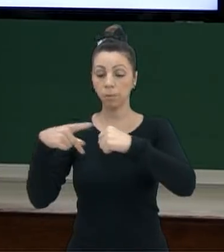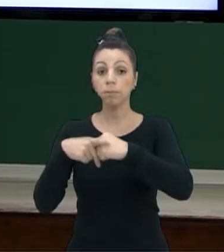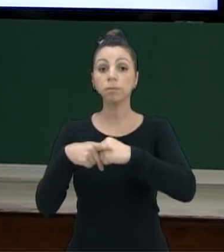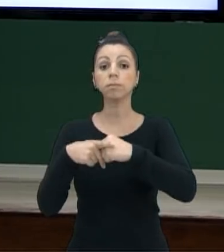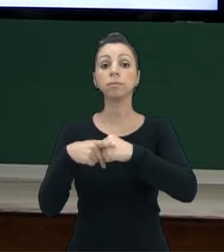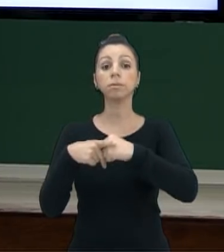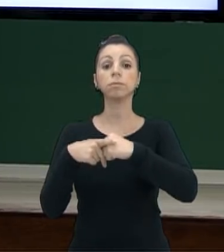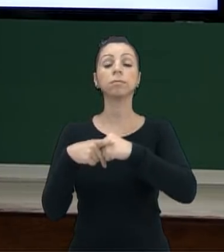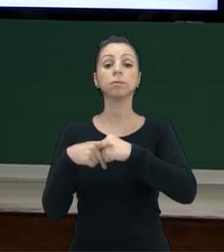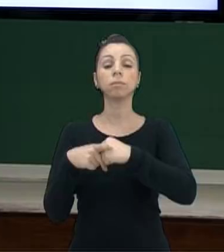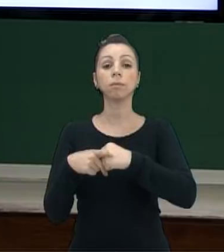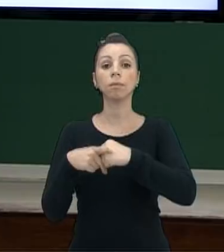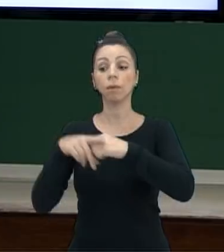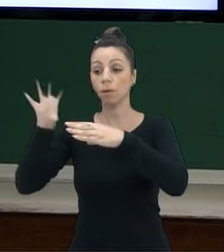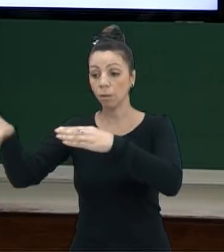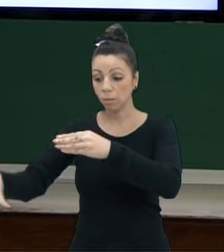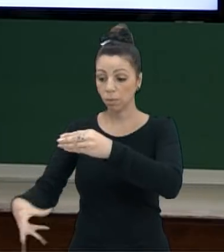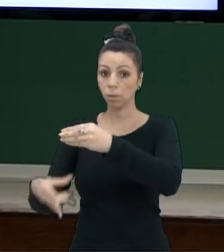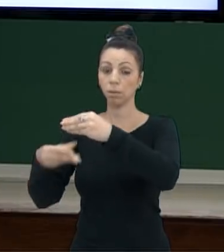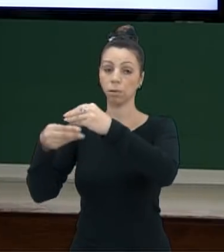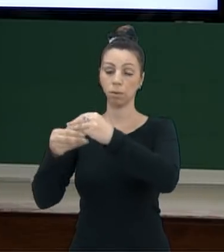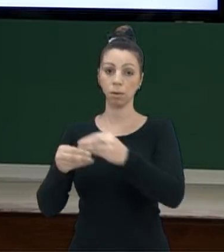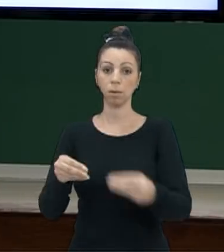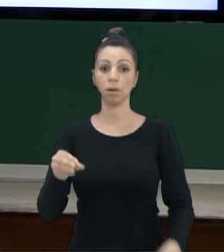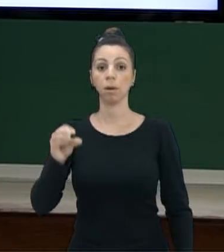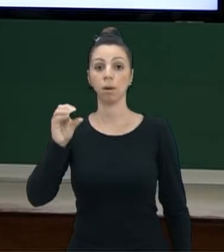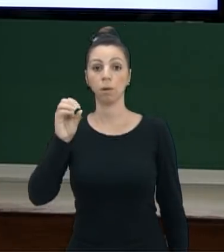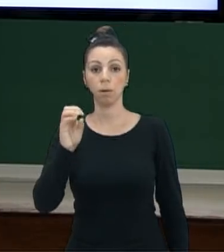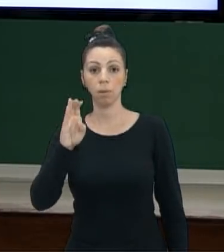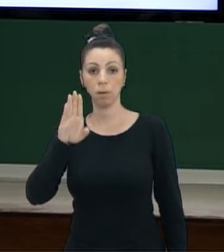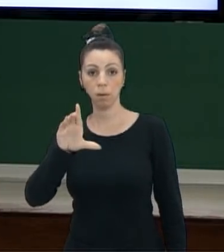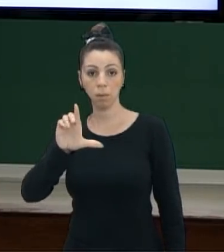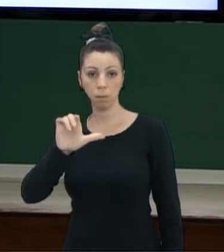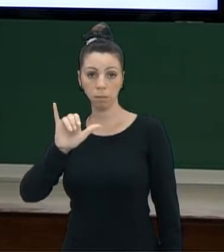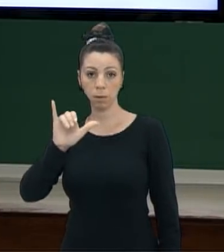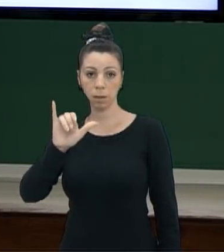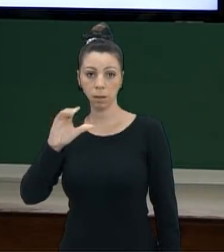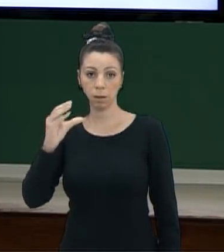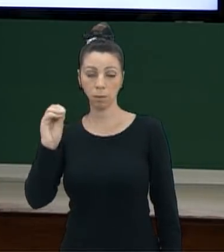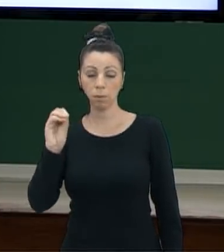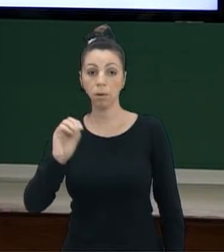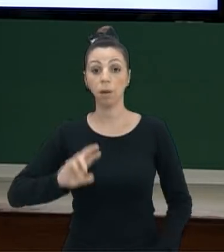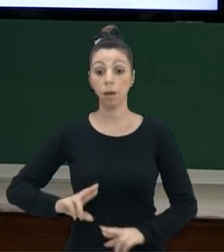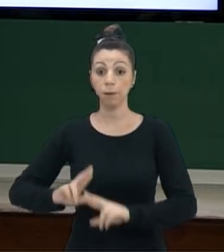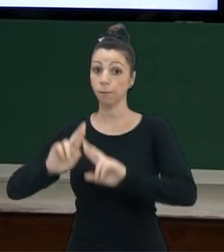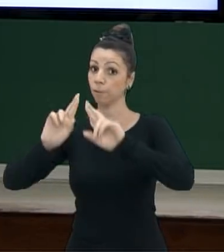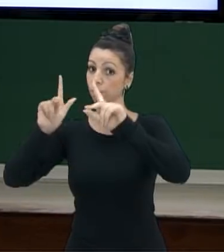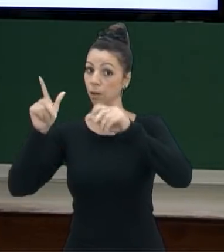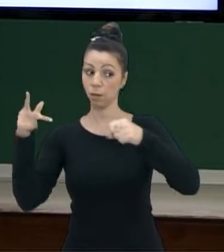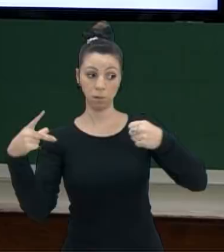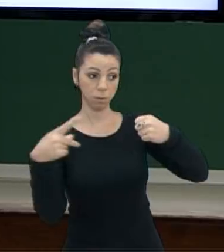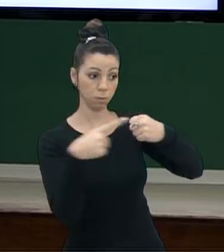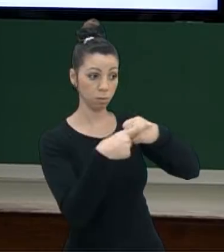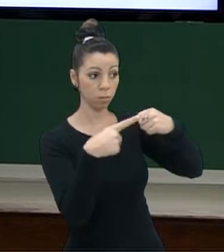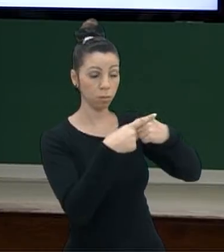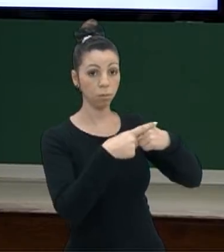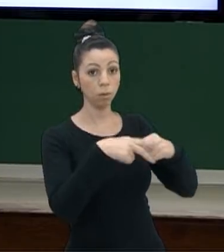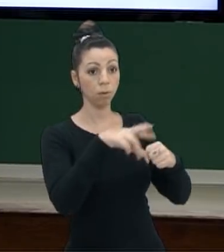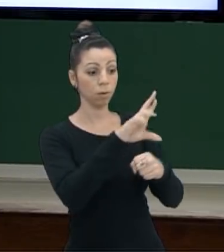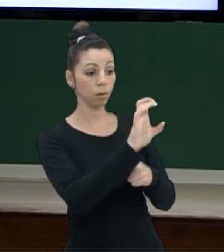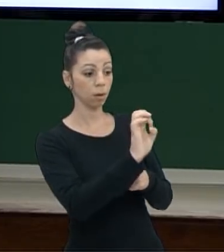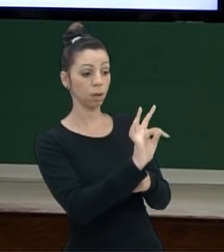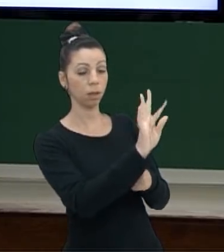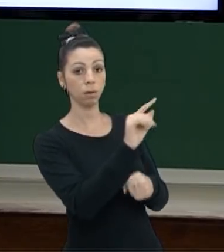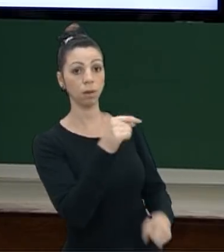pronomes pessoais oblíquos. São diferentes dos pronomes pessoais retos. Eu, tu, ele,